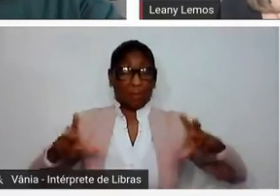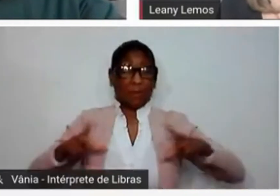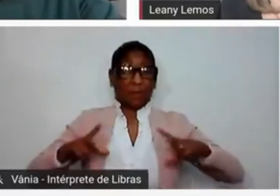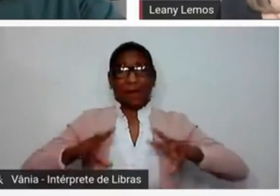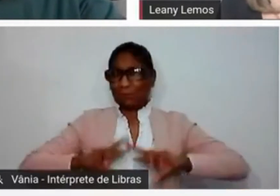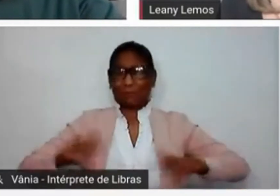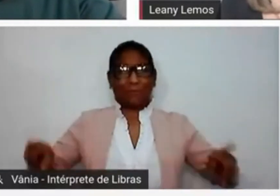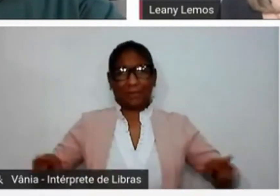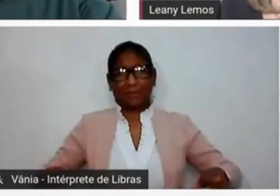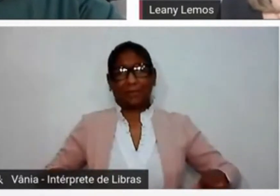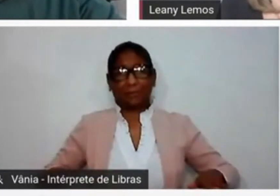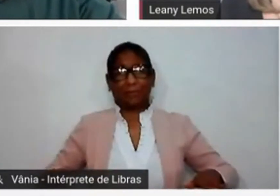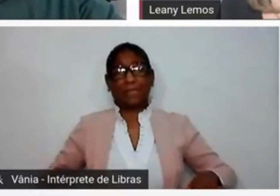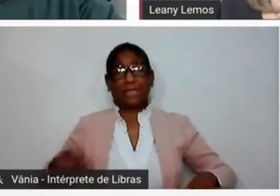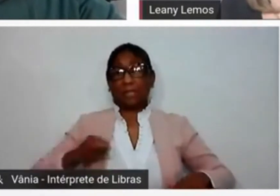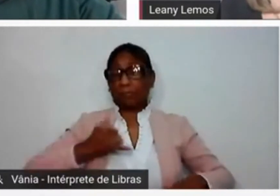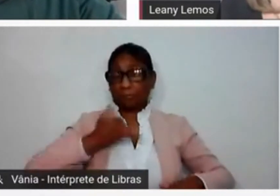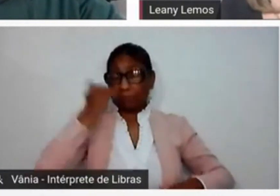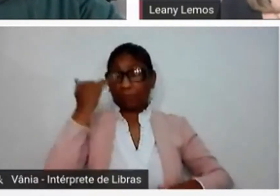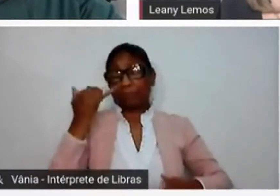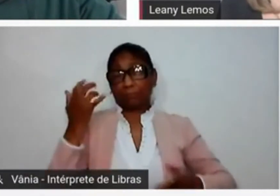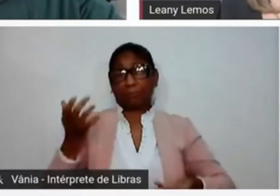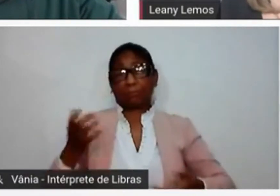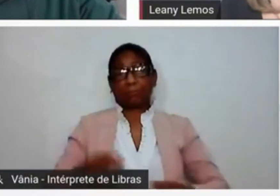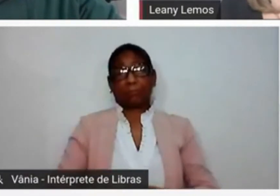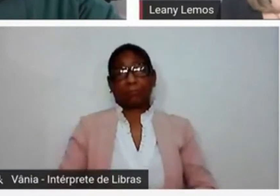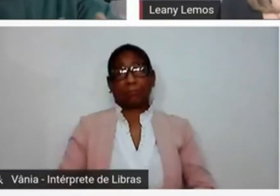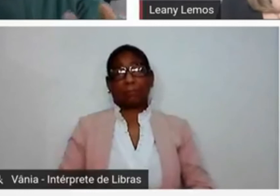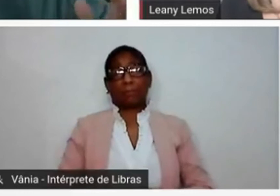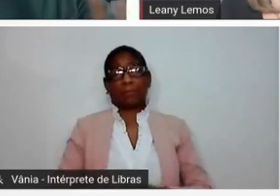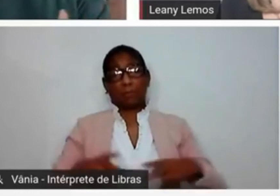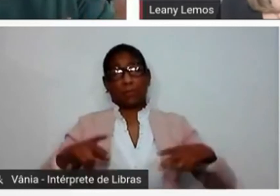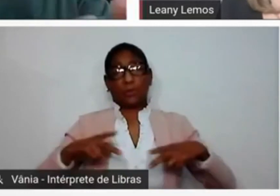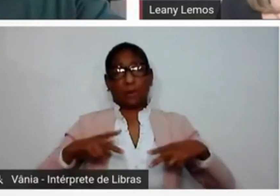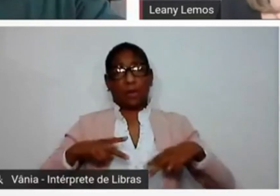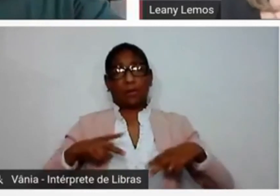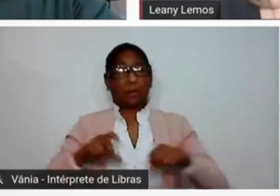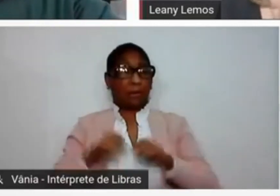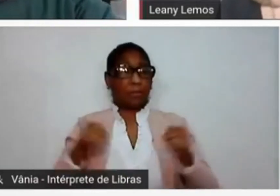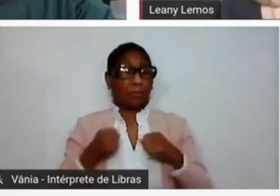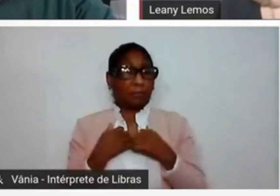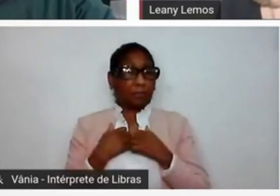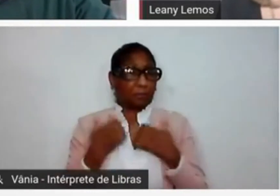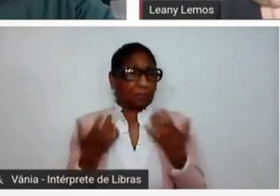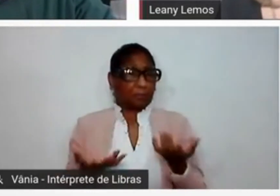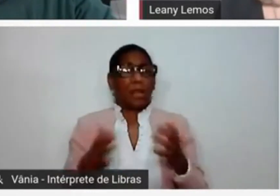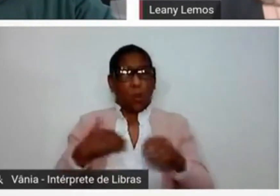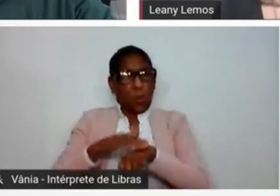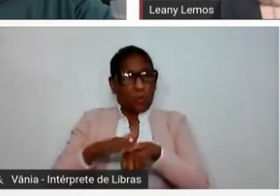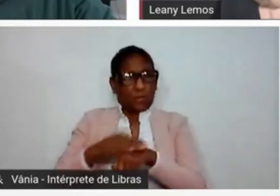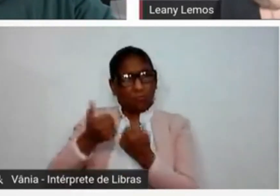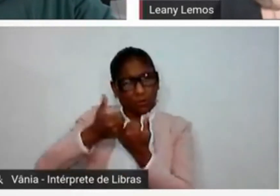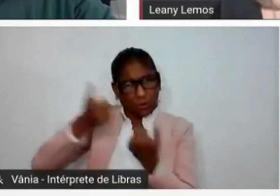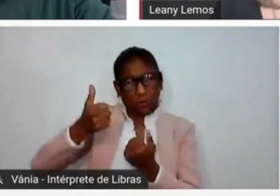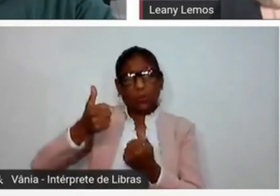de contar se houver uma situação ainda mais difícil para a rede privada, que ainda hoje conversei com algumas diretoras de escolas de